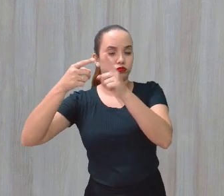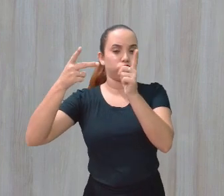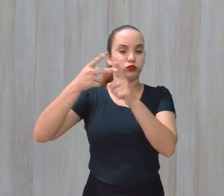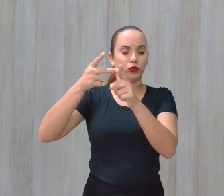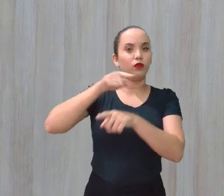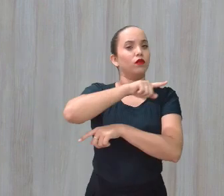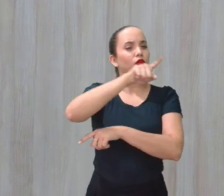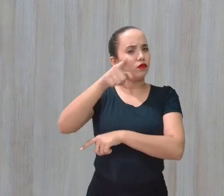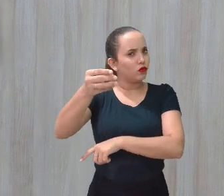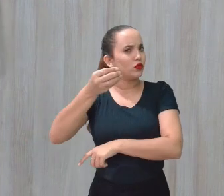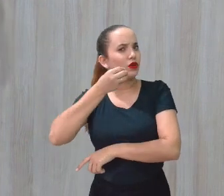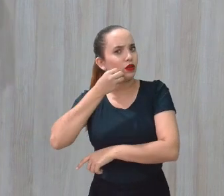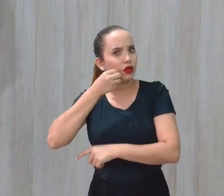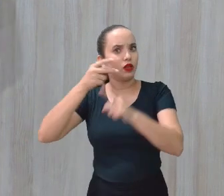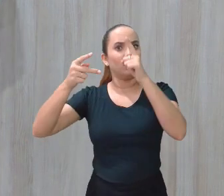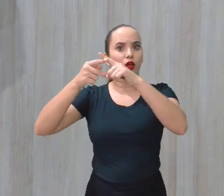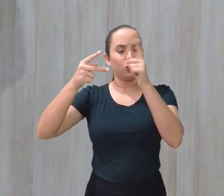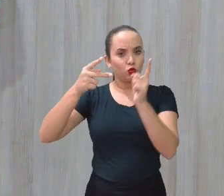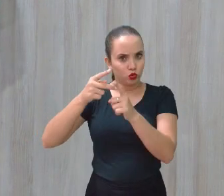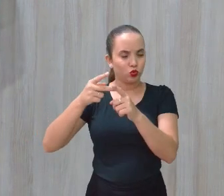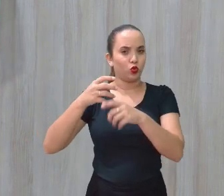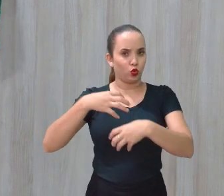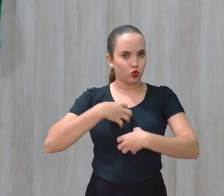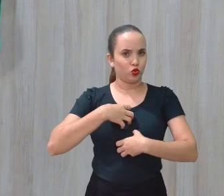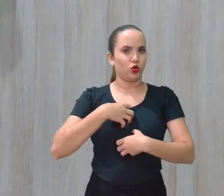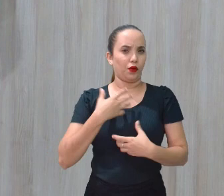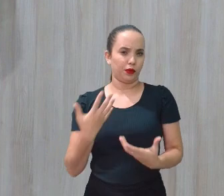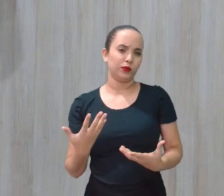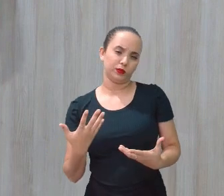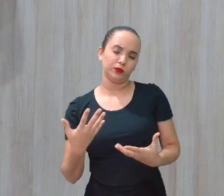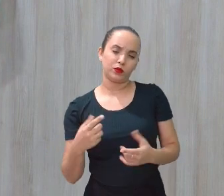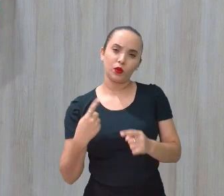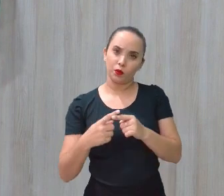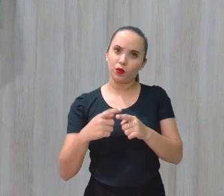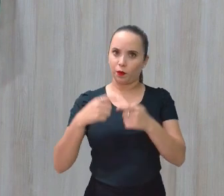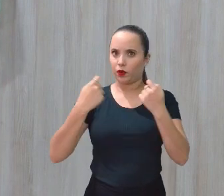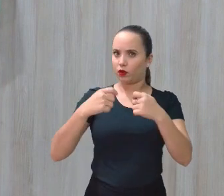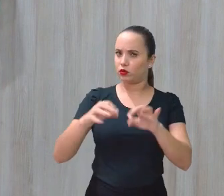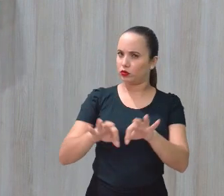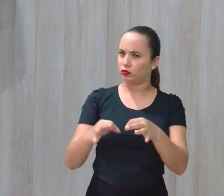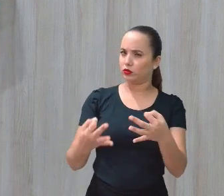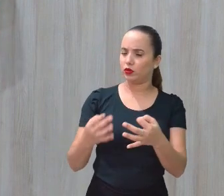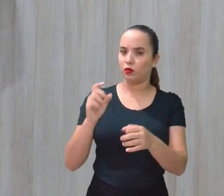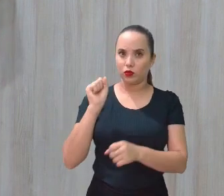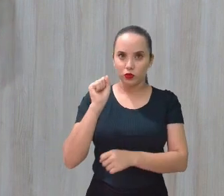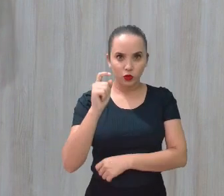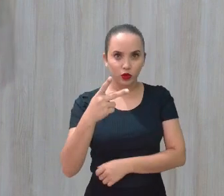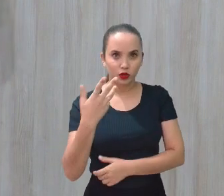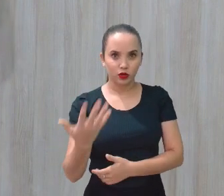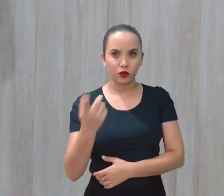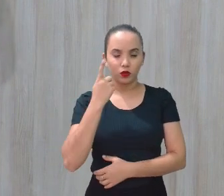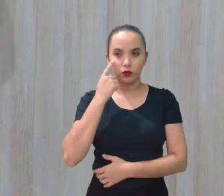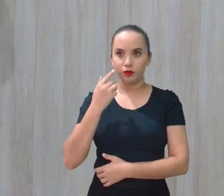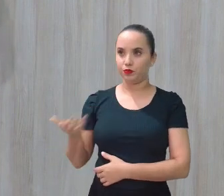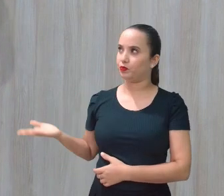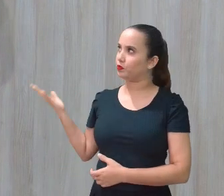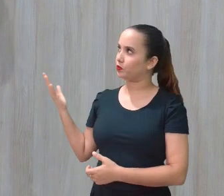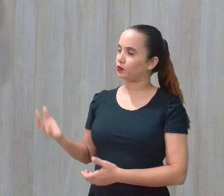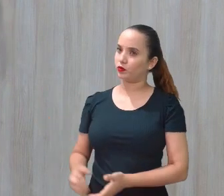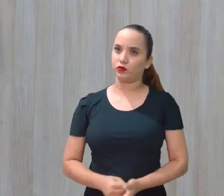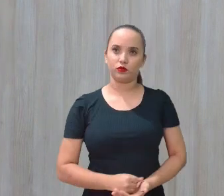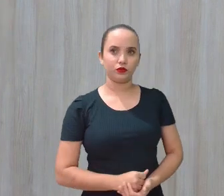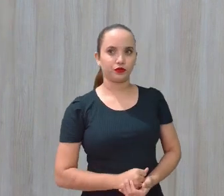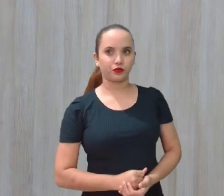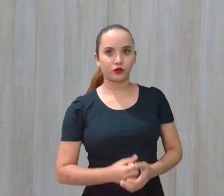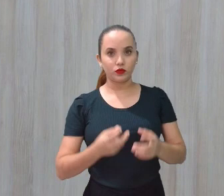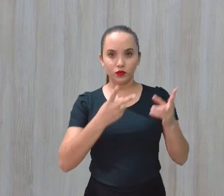você mesmo perceba qual é a que vai tornar o sistema mais simples, tá certo? Eu vou escolher uma dessas equações aí. Por